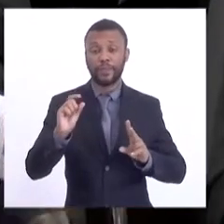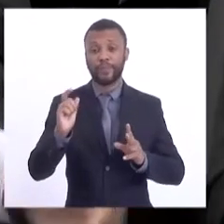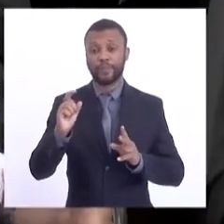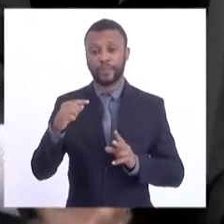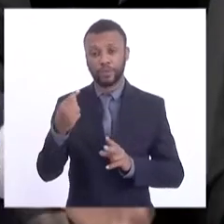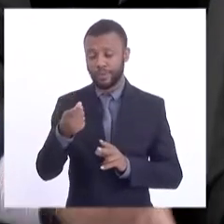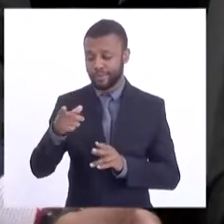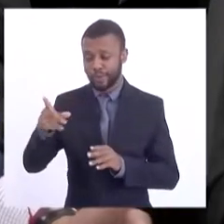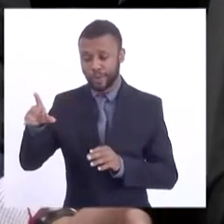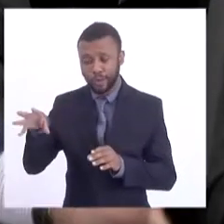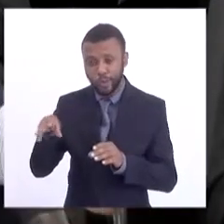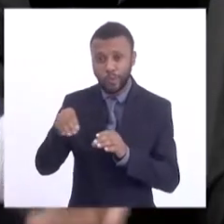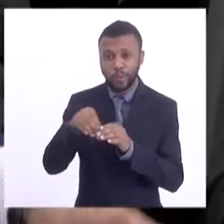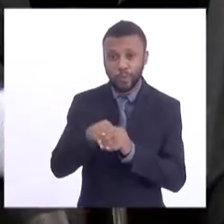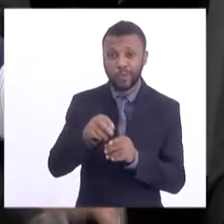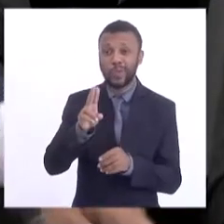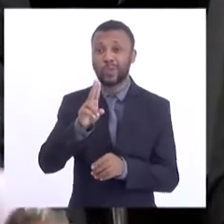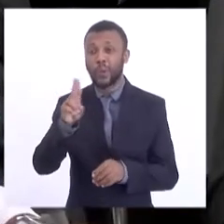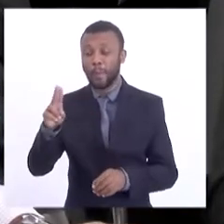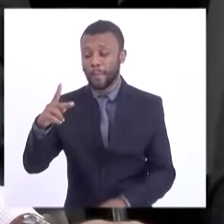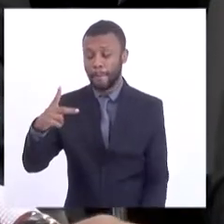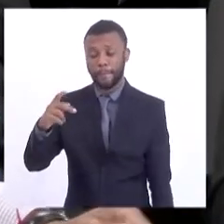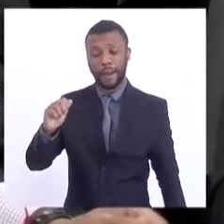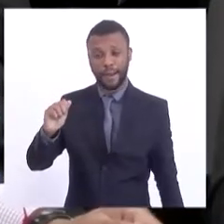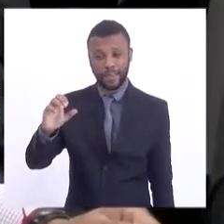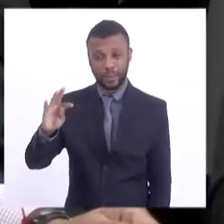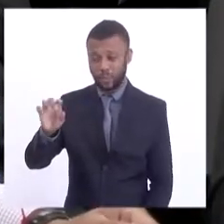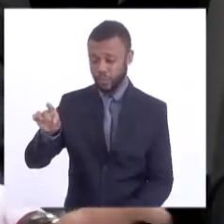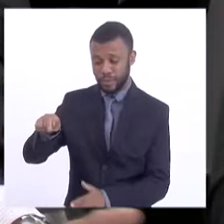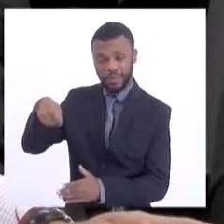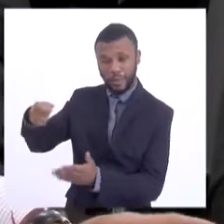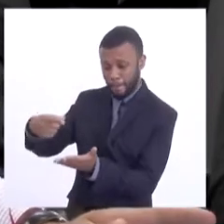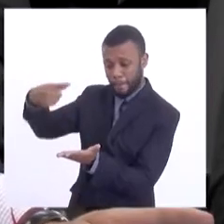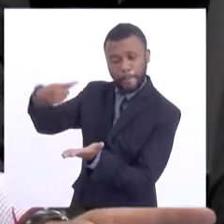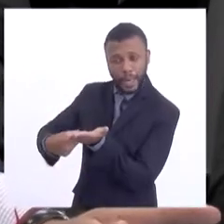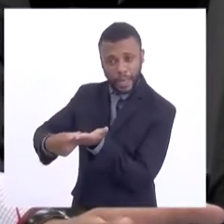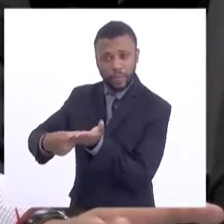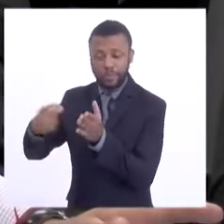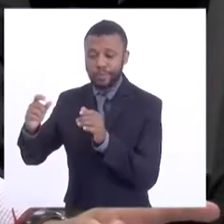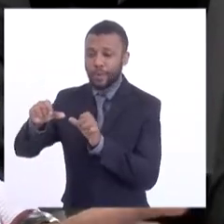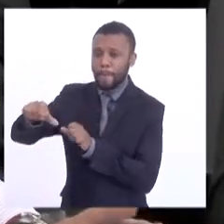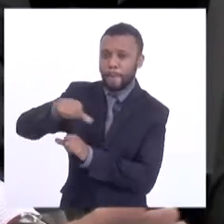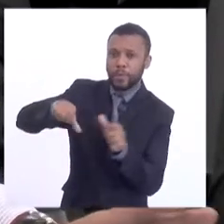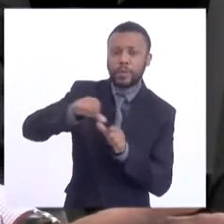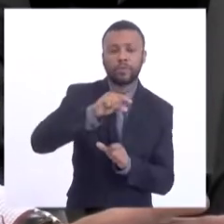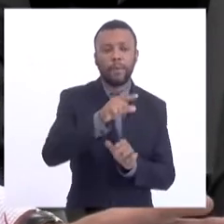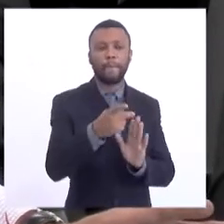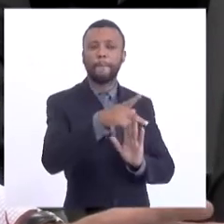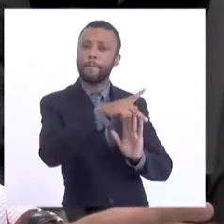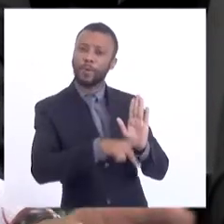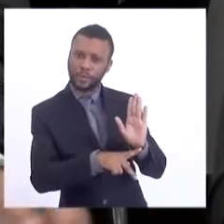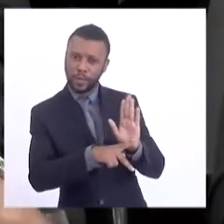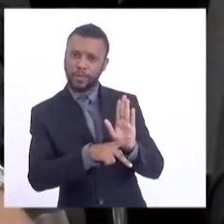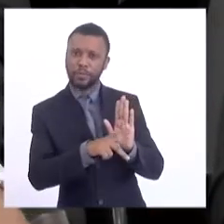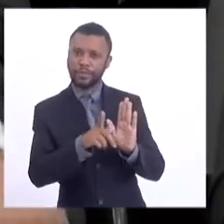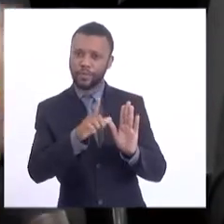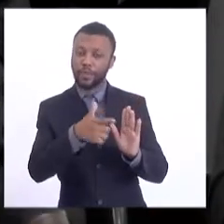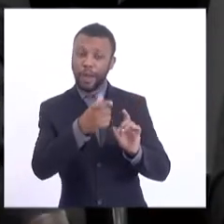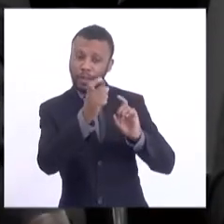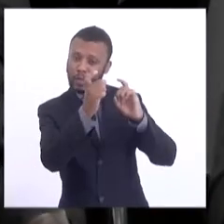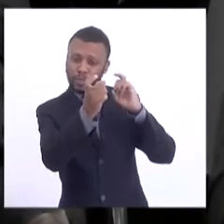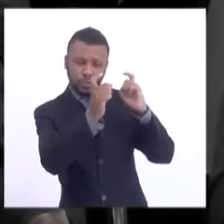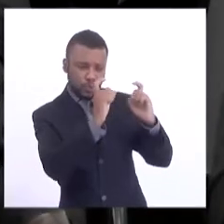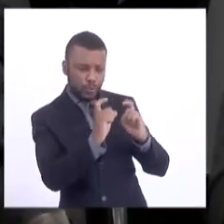no nome pacto de projeto que também estão aprovados dentro da LOL é isso que a gente tem feito